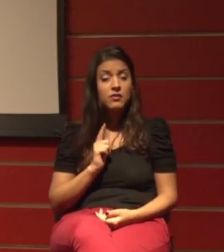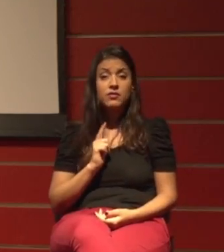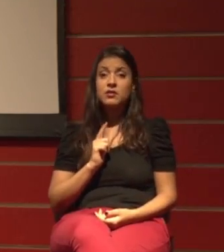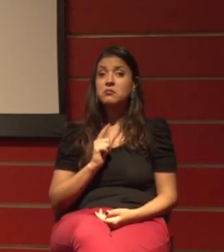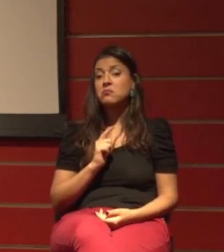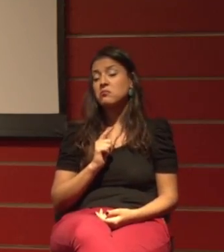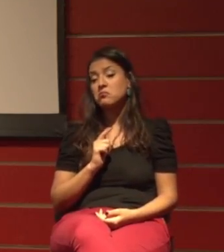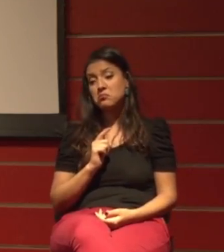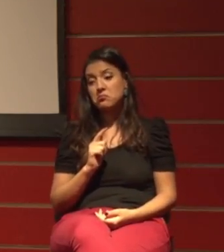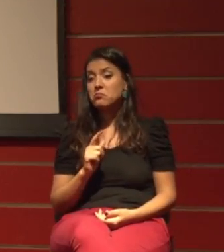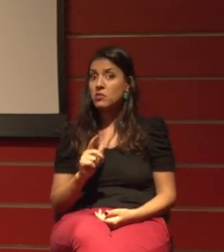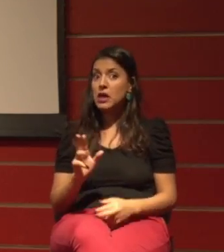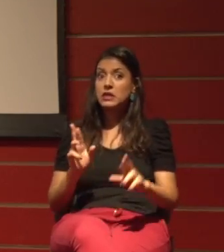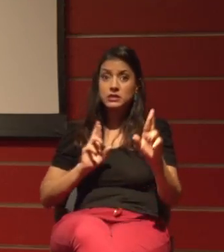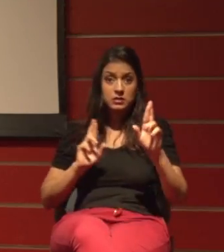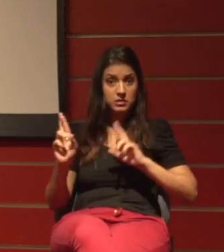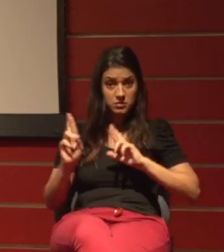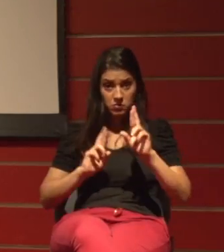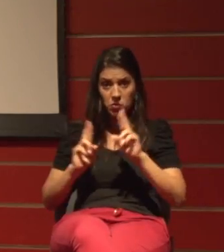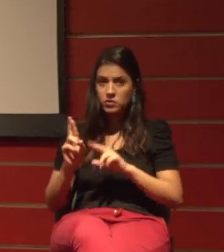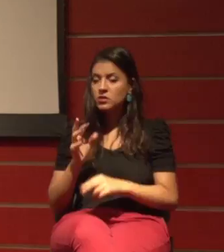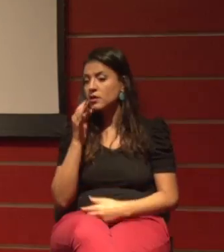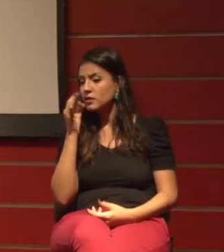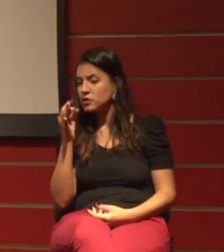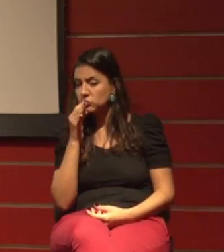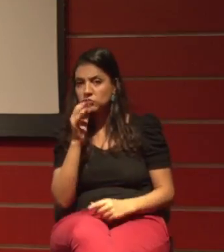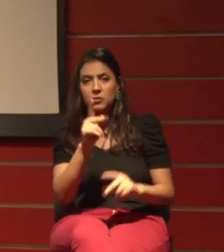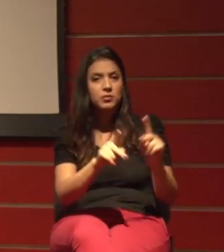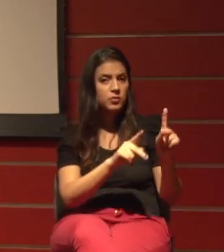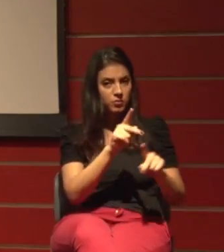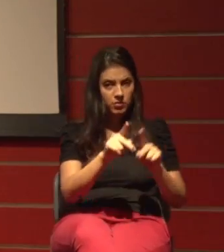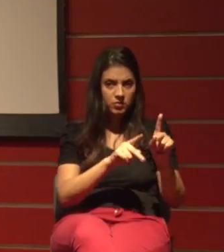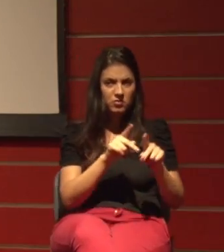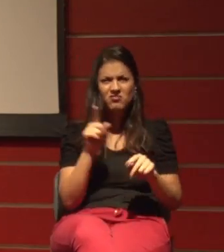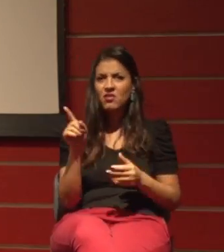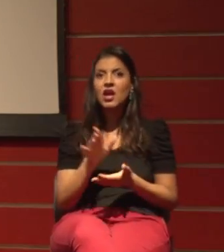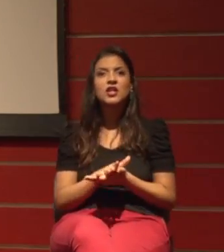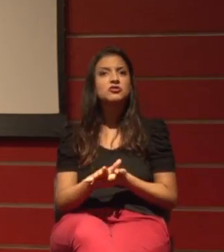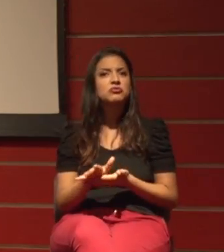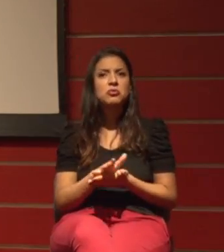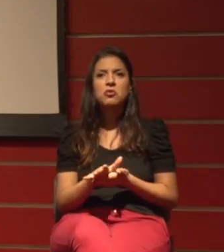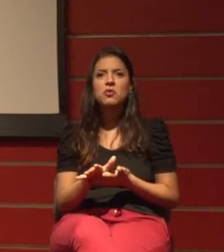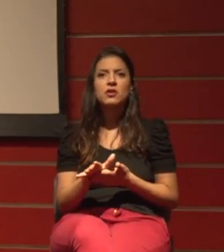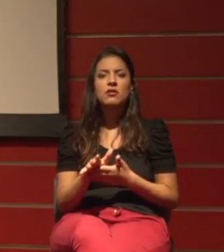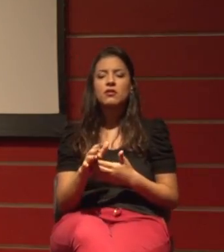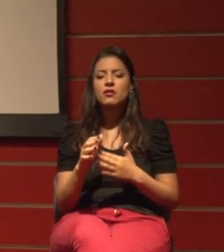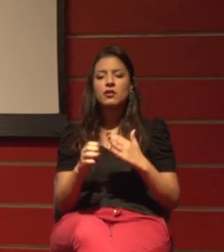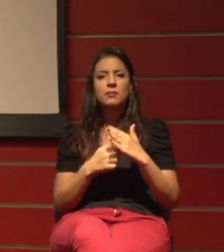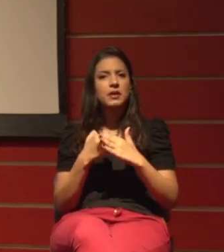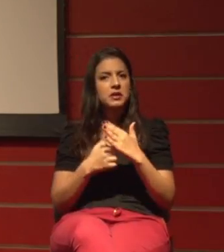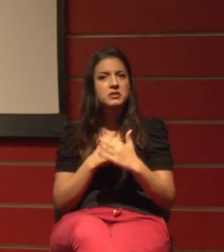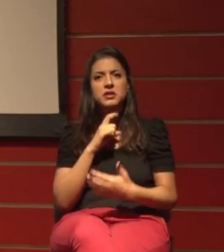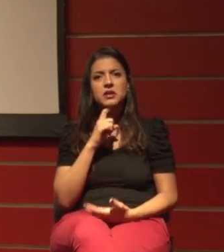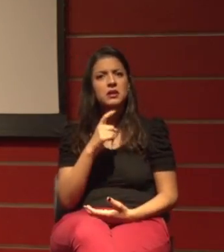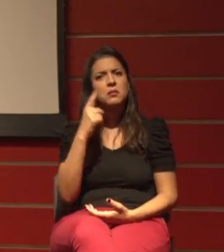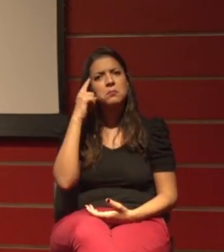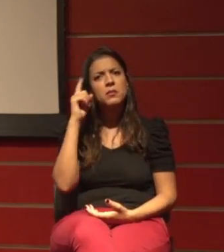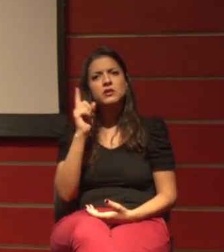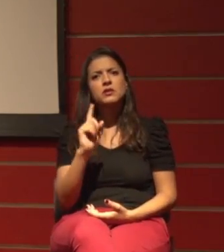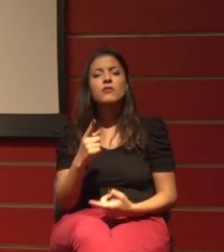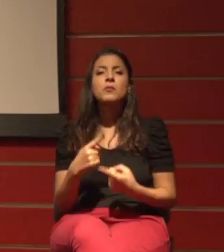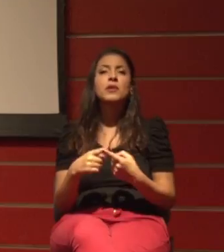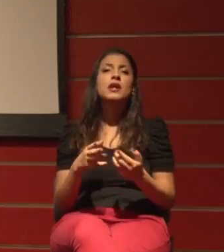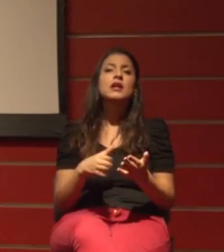crítica quanto de público assim que eu não tava esperando eu acho que a editora não tava esperando que ninguém estava esperando né por ser um livro